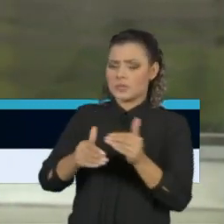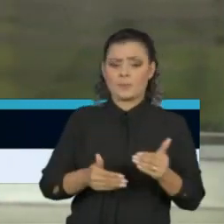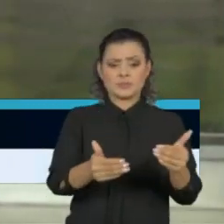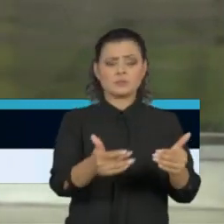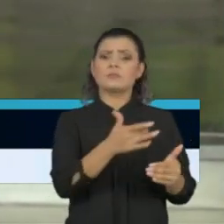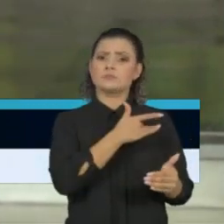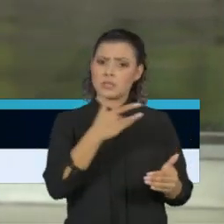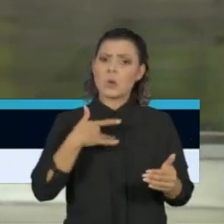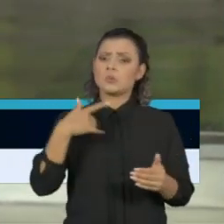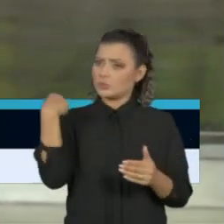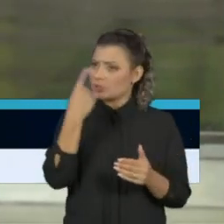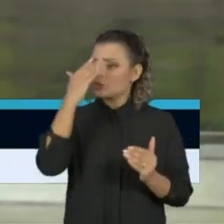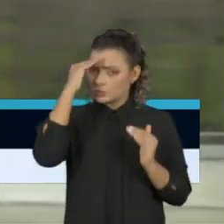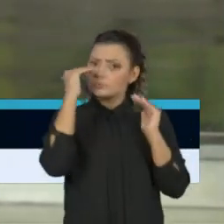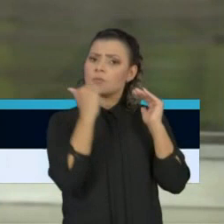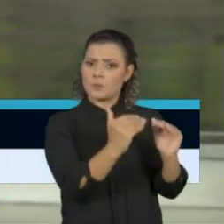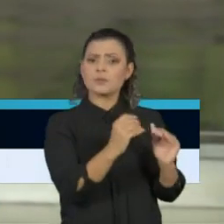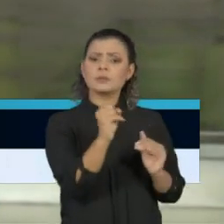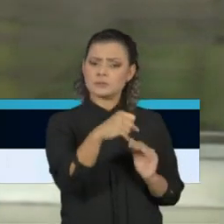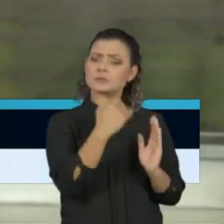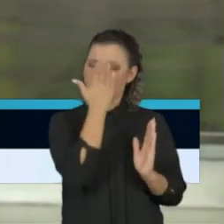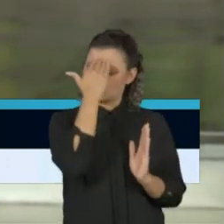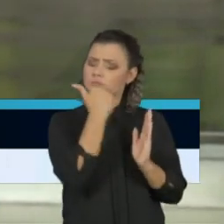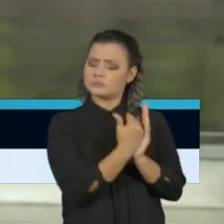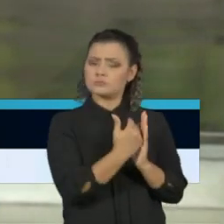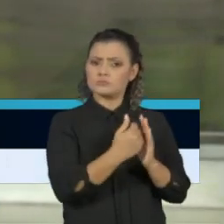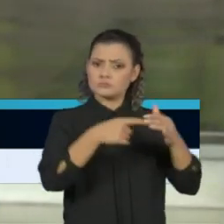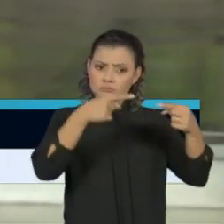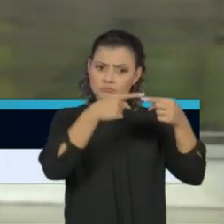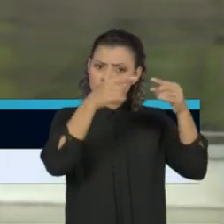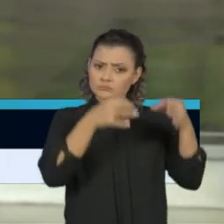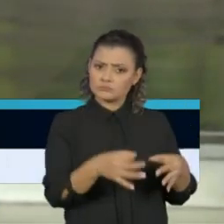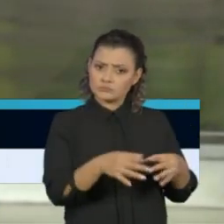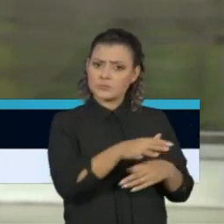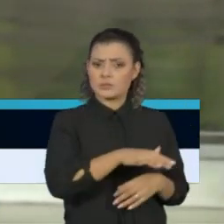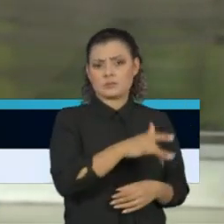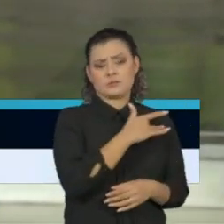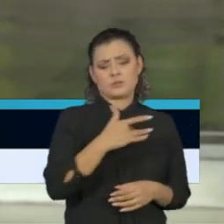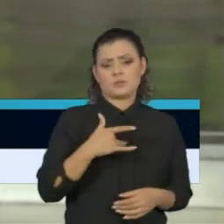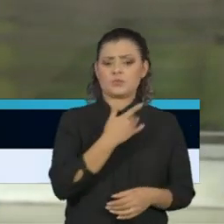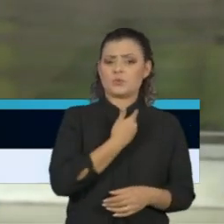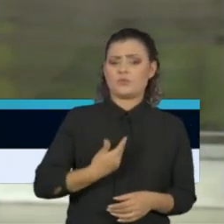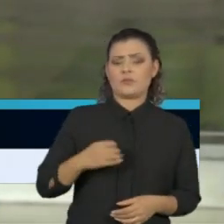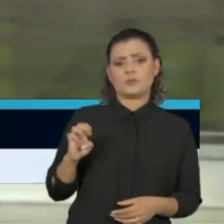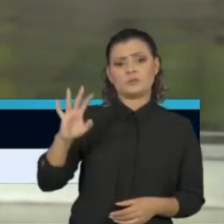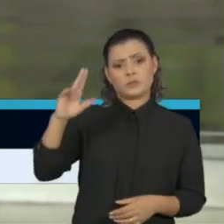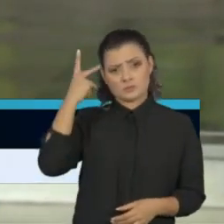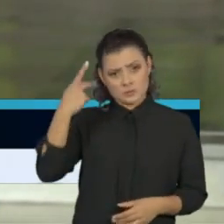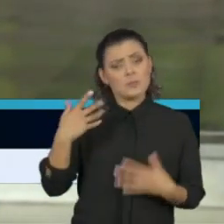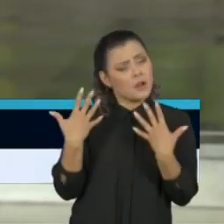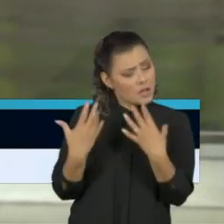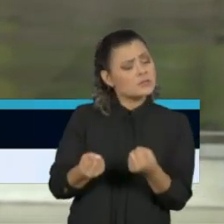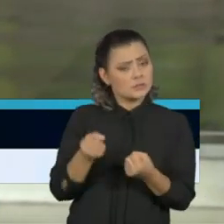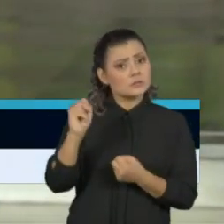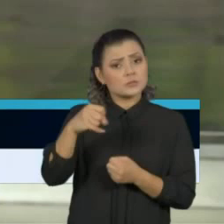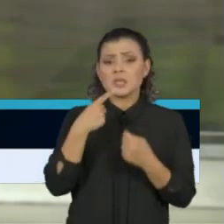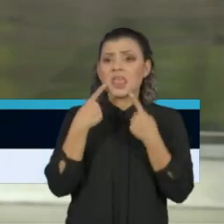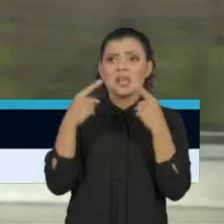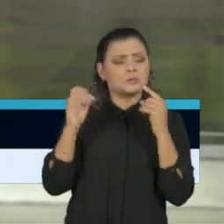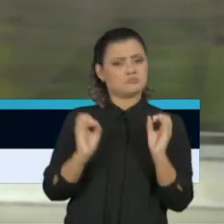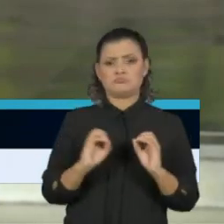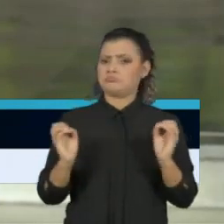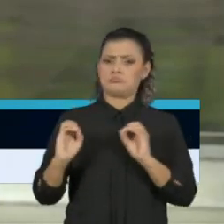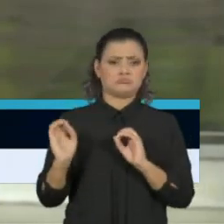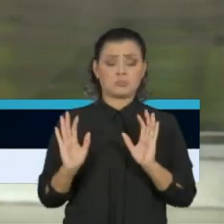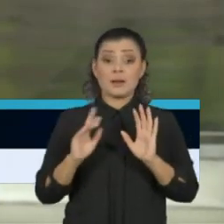sendo seguidas. Aliás, elas estão harmonizadas com as decisões da saúde do governo do Estado de São Paulo. Nós não temos nenhuma crítica a